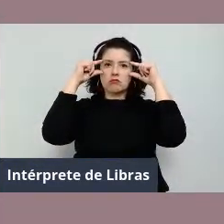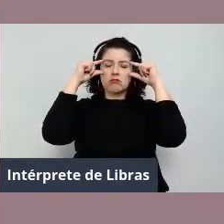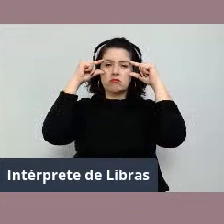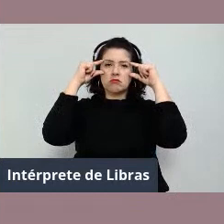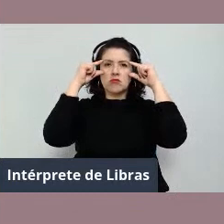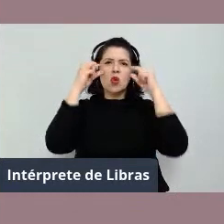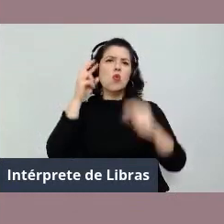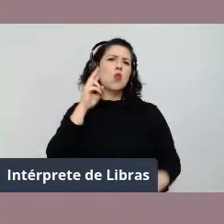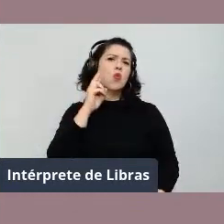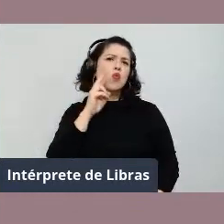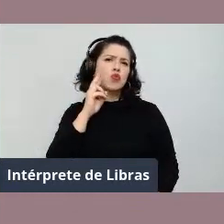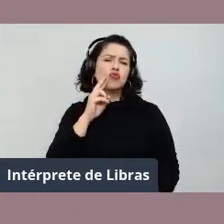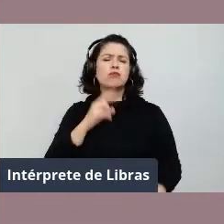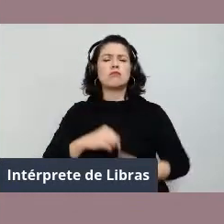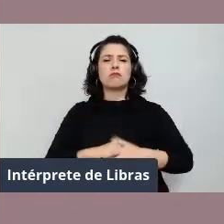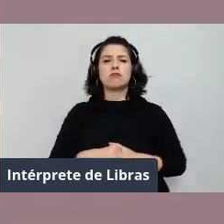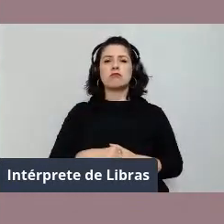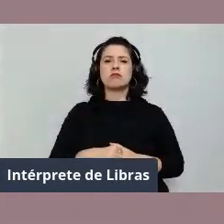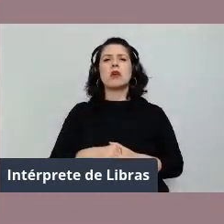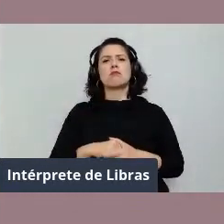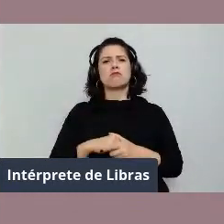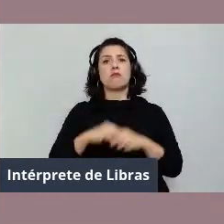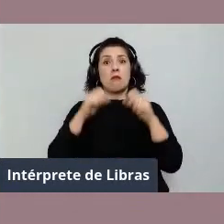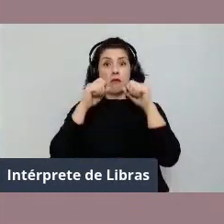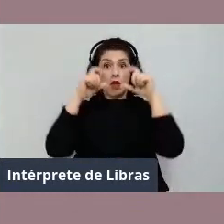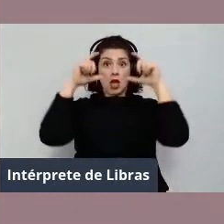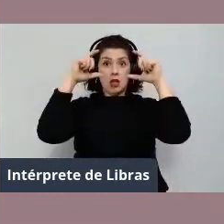violeta, um pouco grandinha,